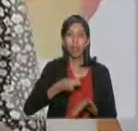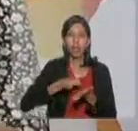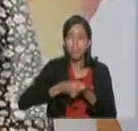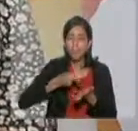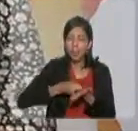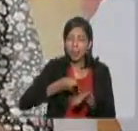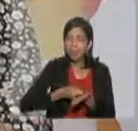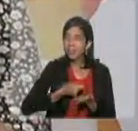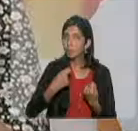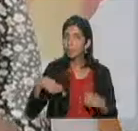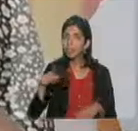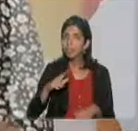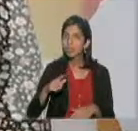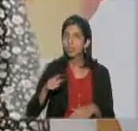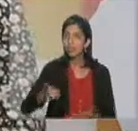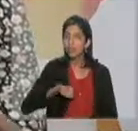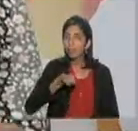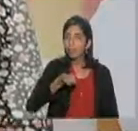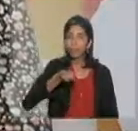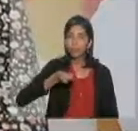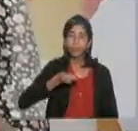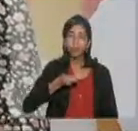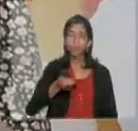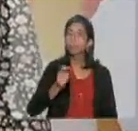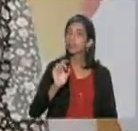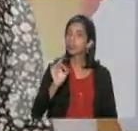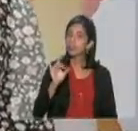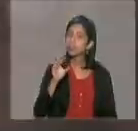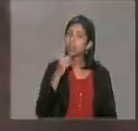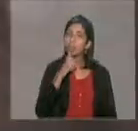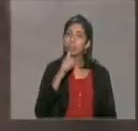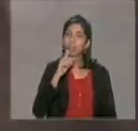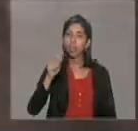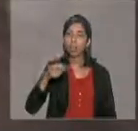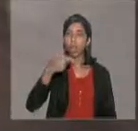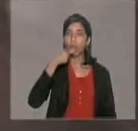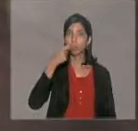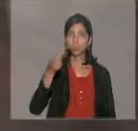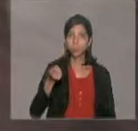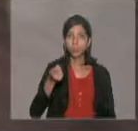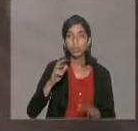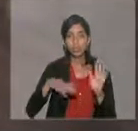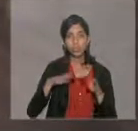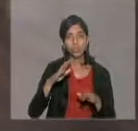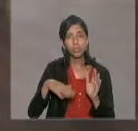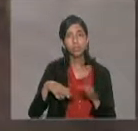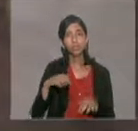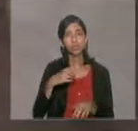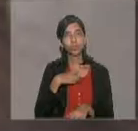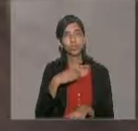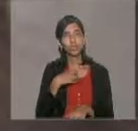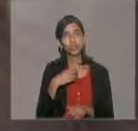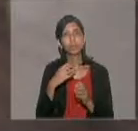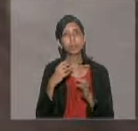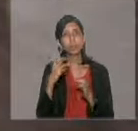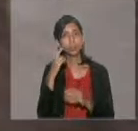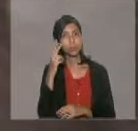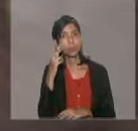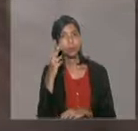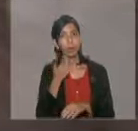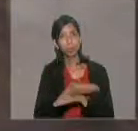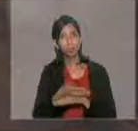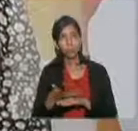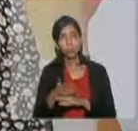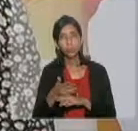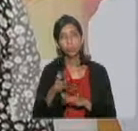precisa amassar e oferecer tanto na colher, a criança aí ela já consegue sozinha pegar e levar na boca, mesmo que você tenha seguido um método tradicional no início. E